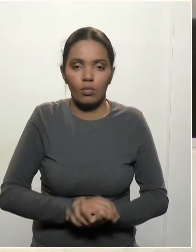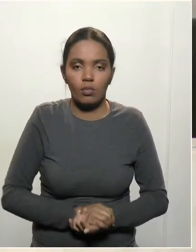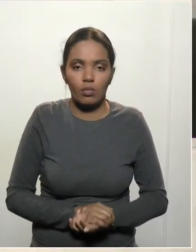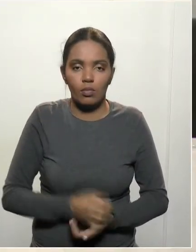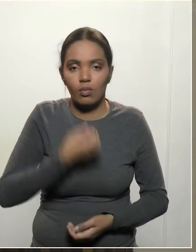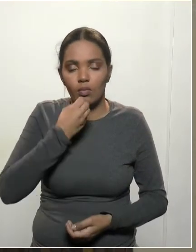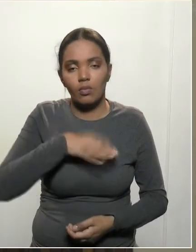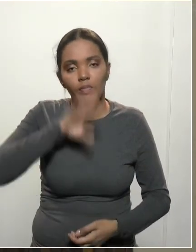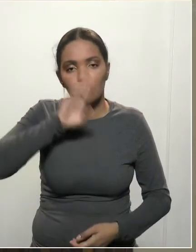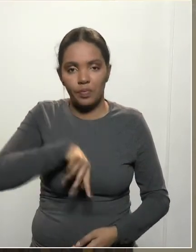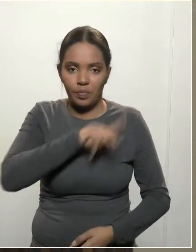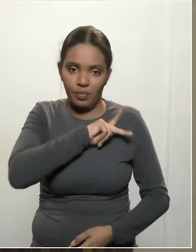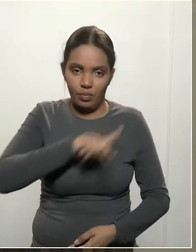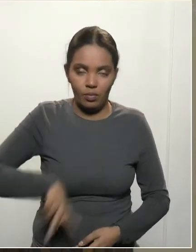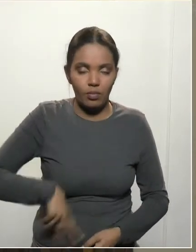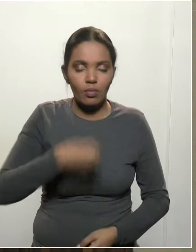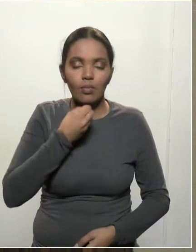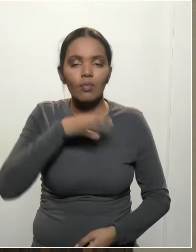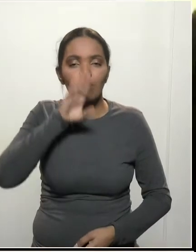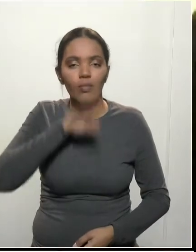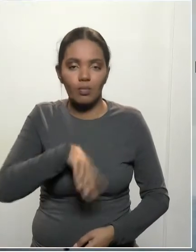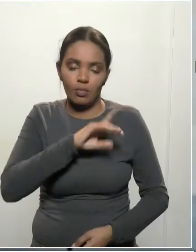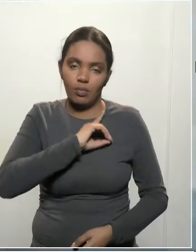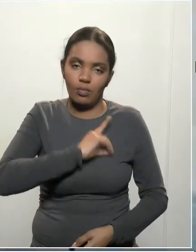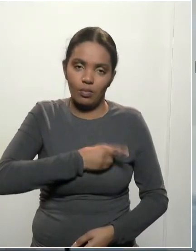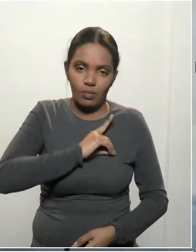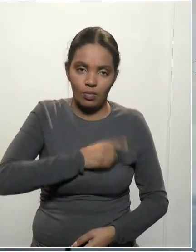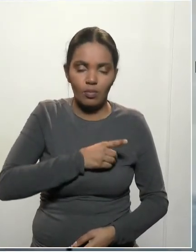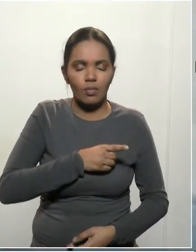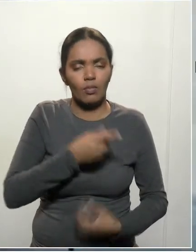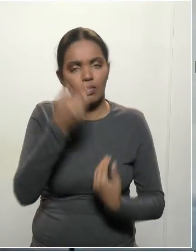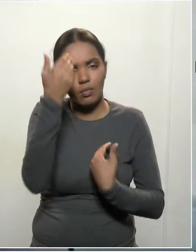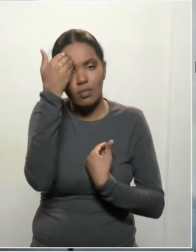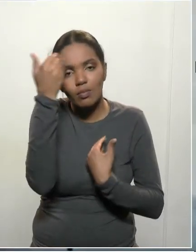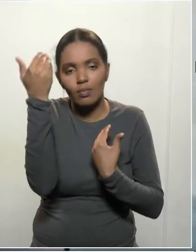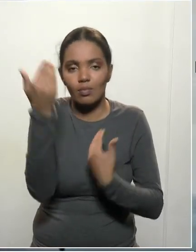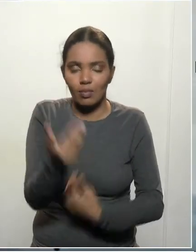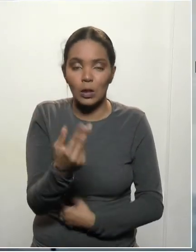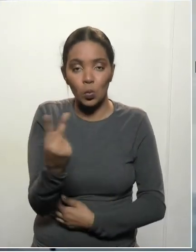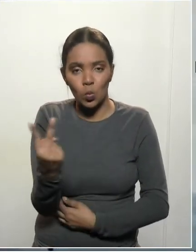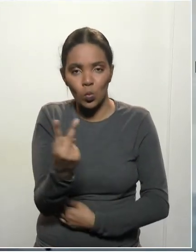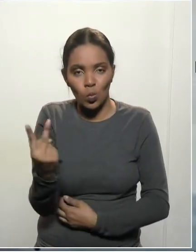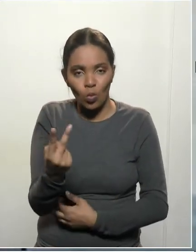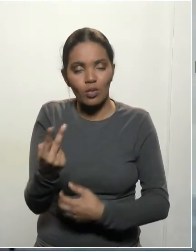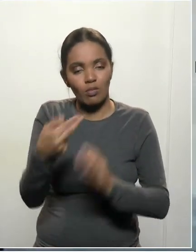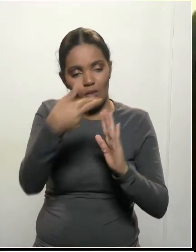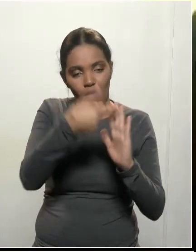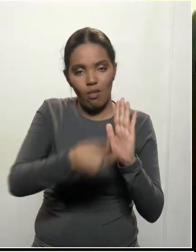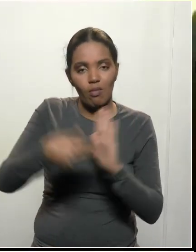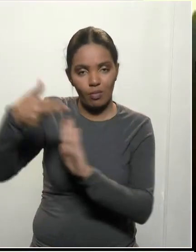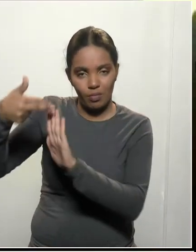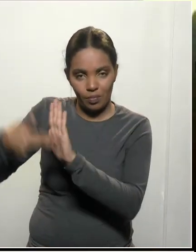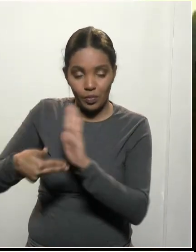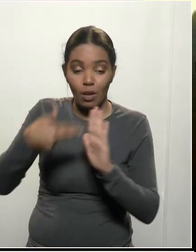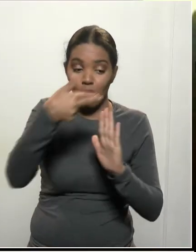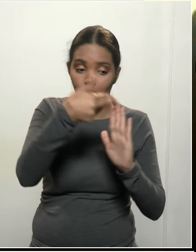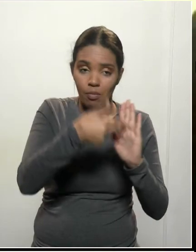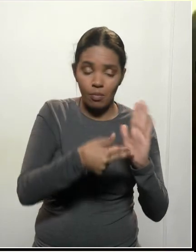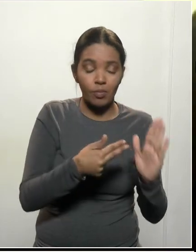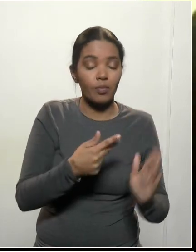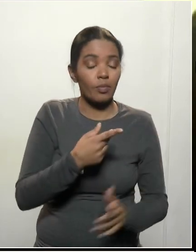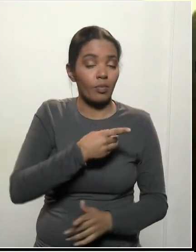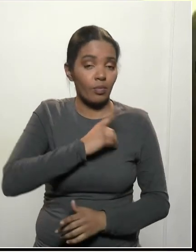Boa tarde, senhor presidente. Boa tarde, senhores delegados. Agradecer aí os dois nobres colegas, deputado Francisquini e